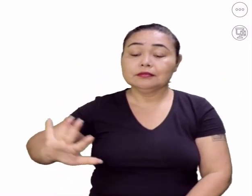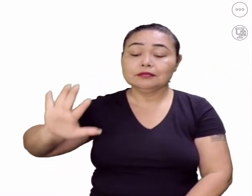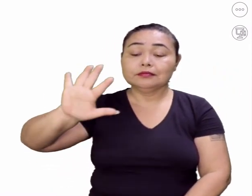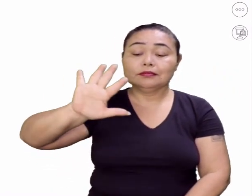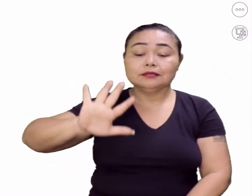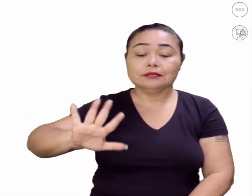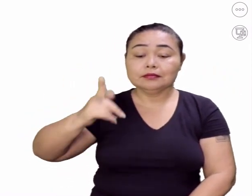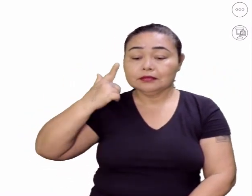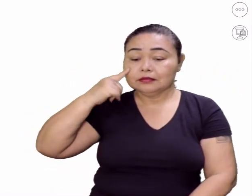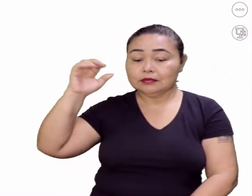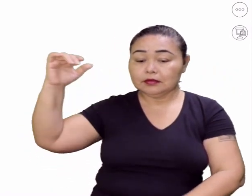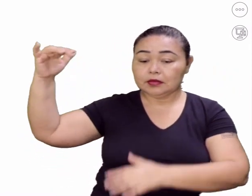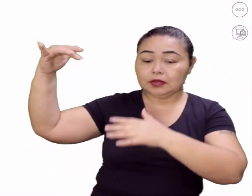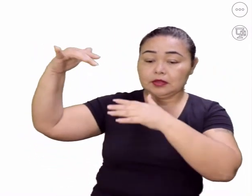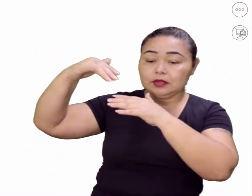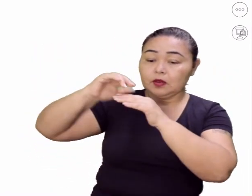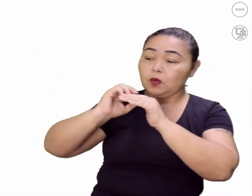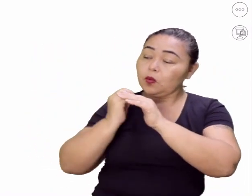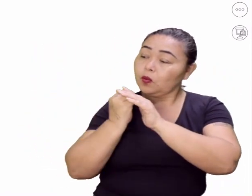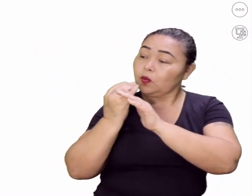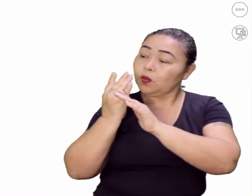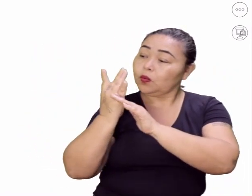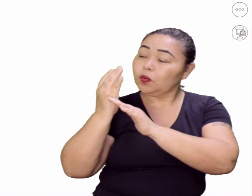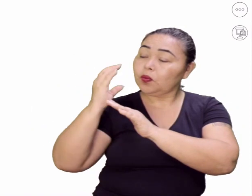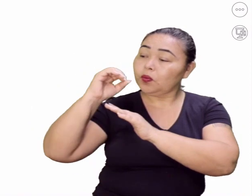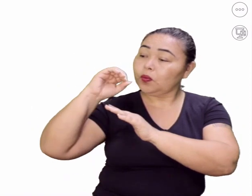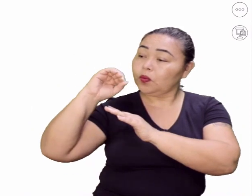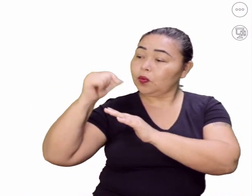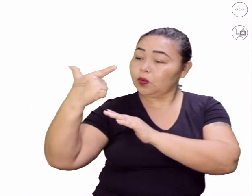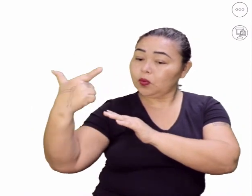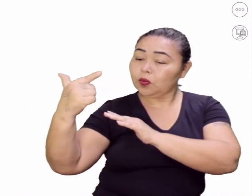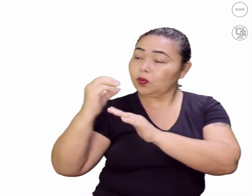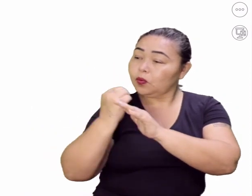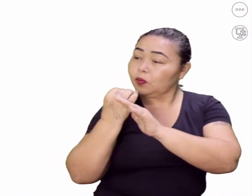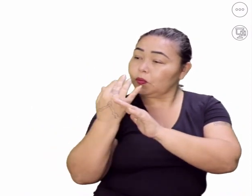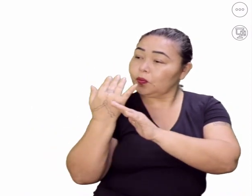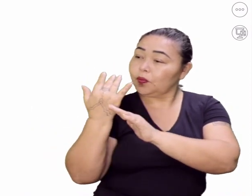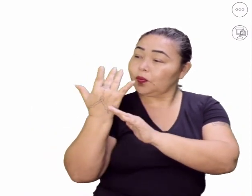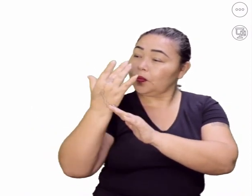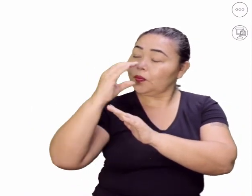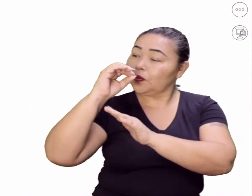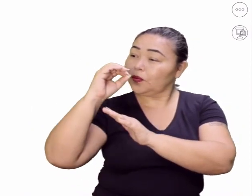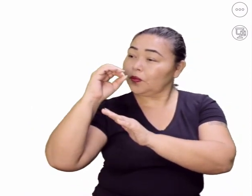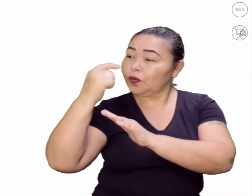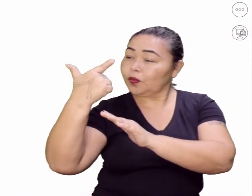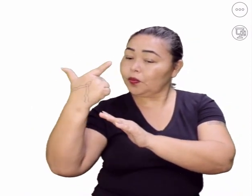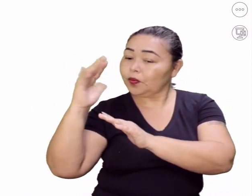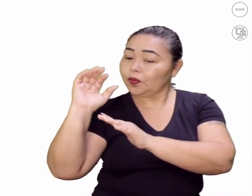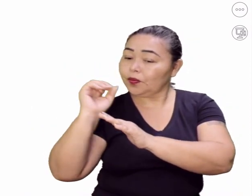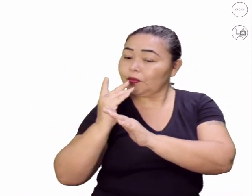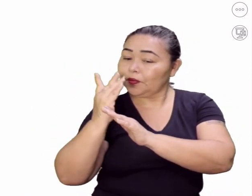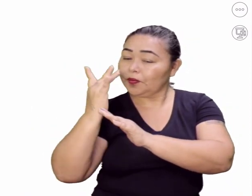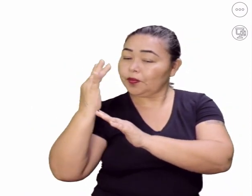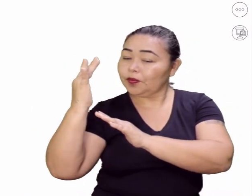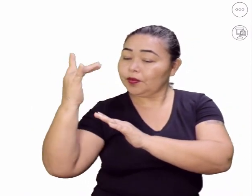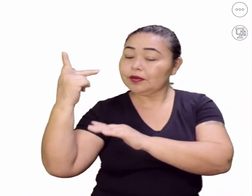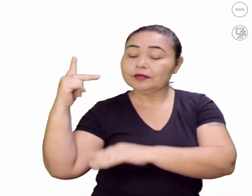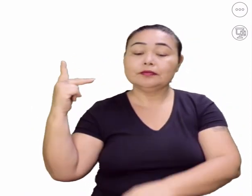perceber bem, é o dióxido de carbono saindo, né, do Muito veículo.